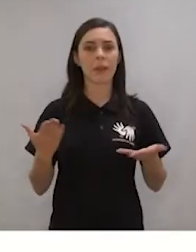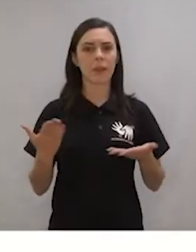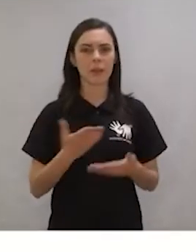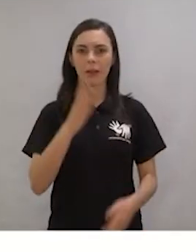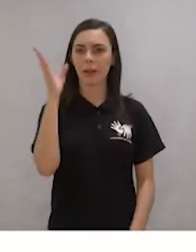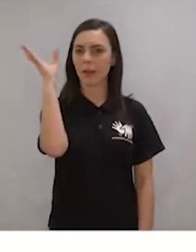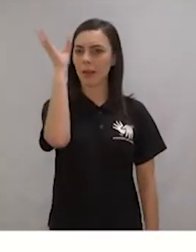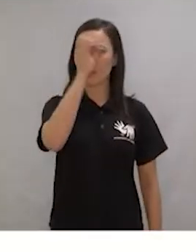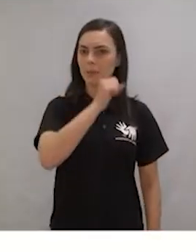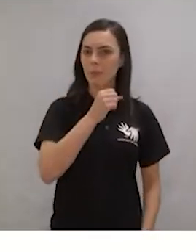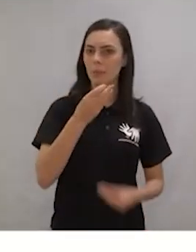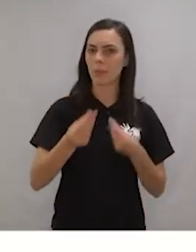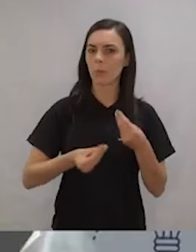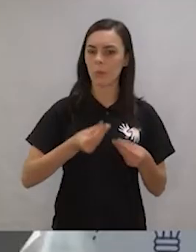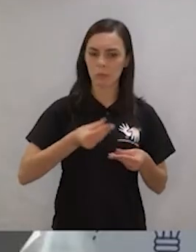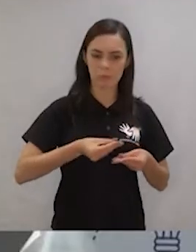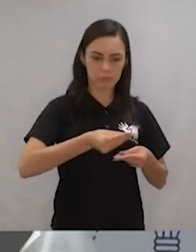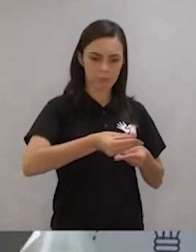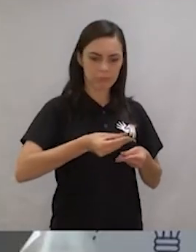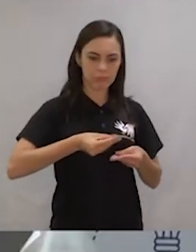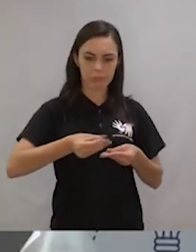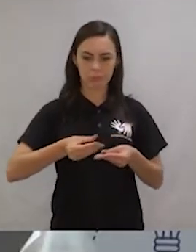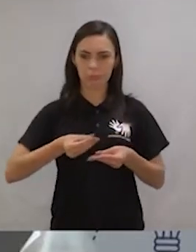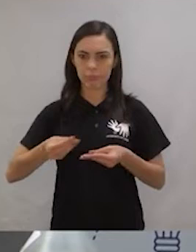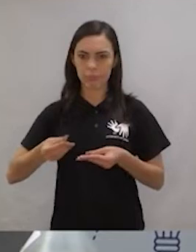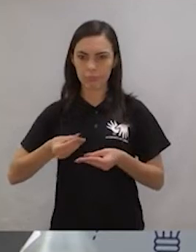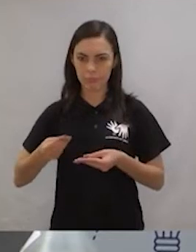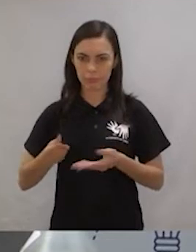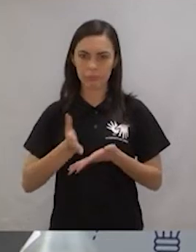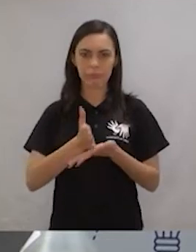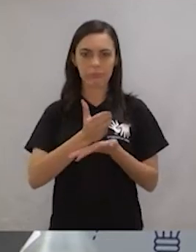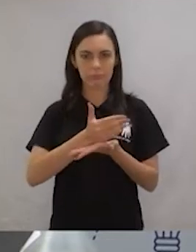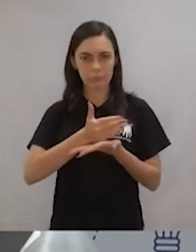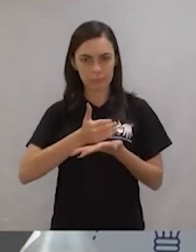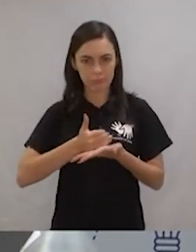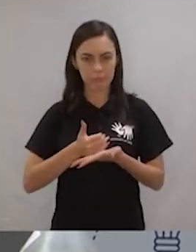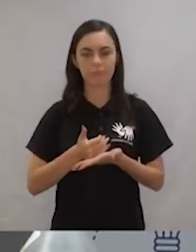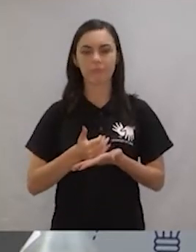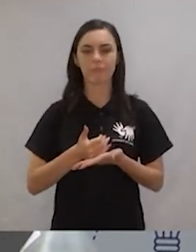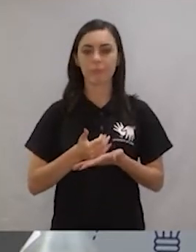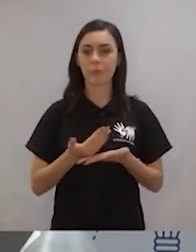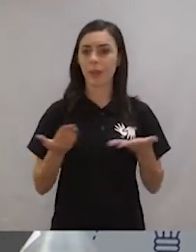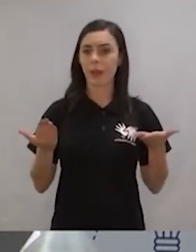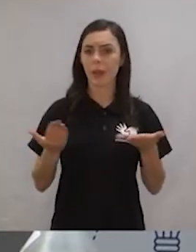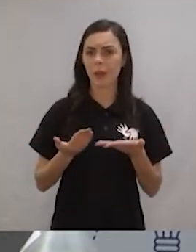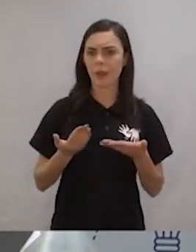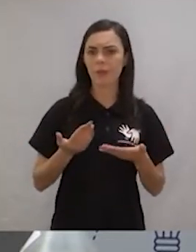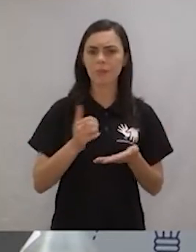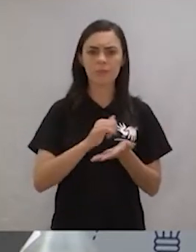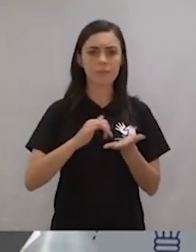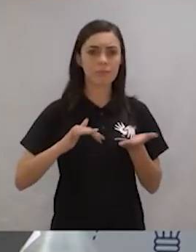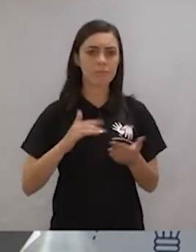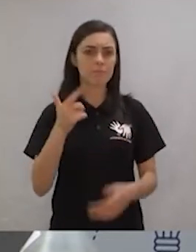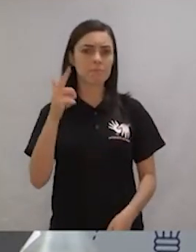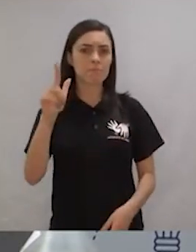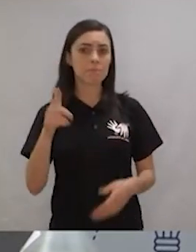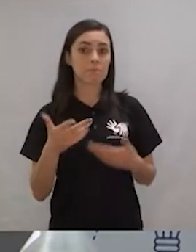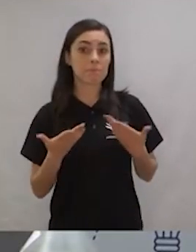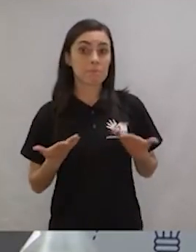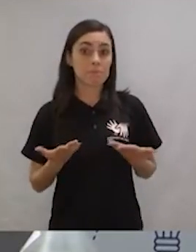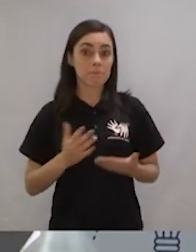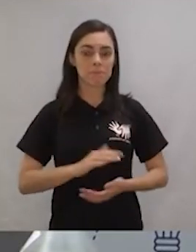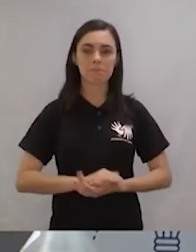Aprendemos a fazer a nossa distribuição, aprendemos a repartir. Vamos ver a nossa próxima